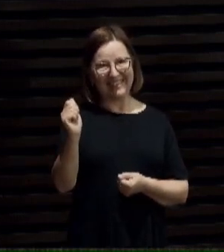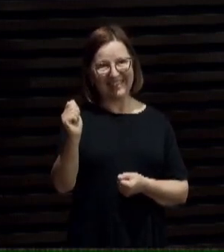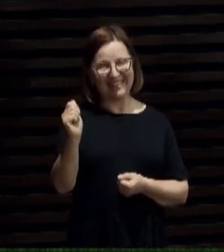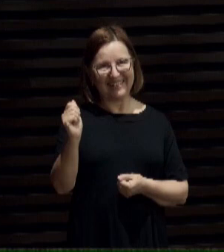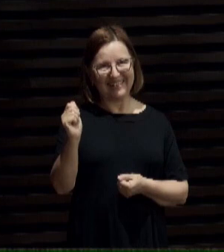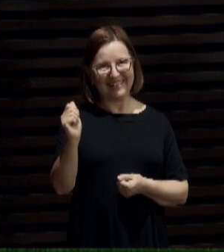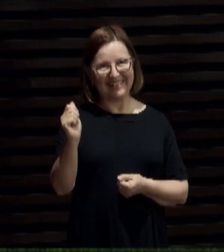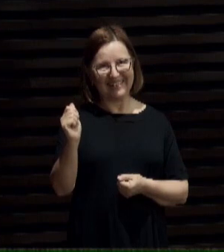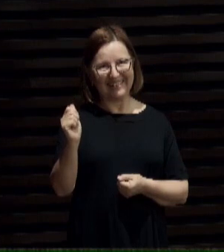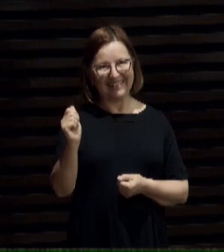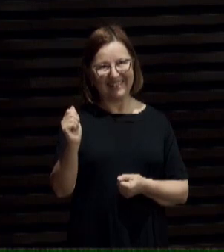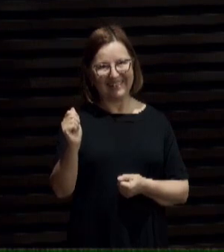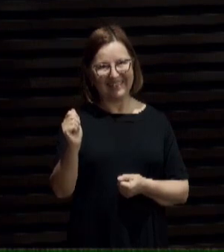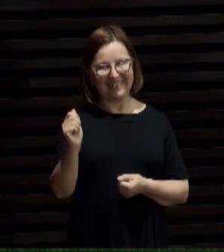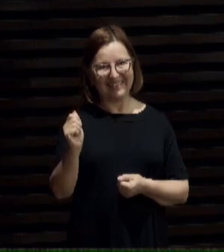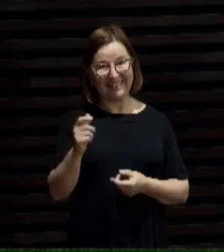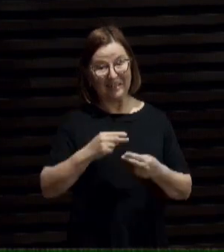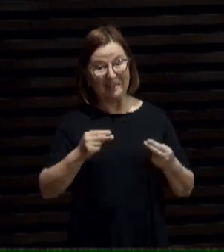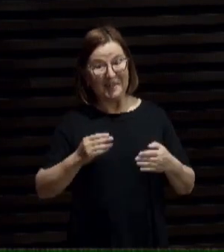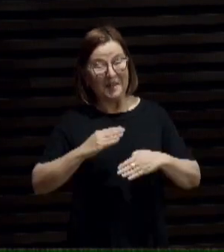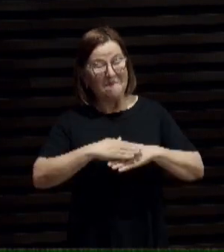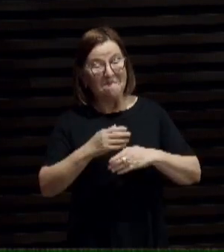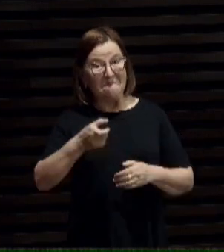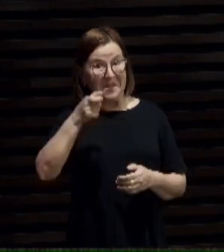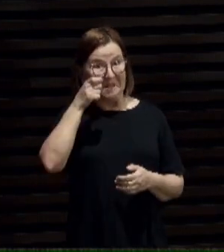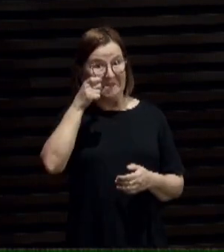das artes mais interessantes.